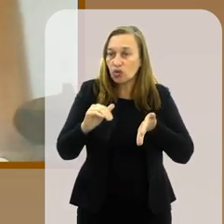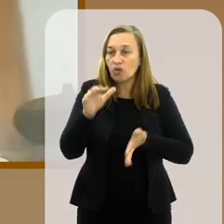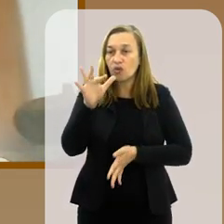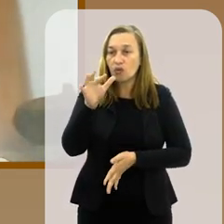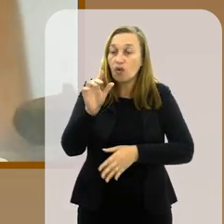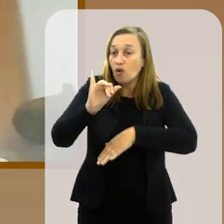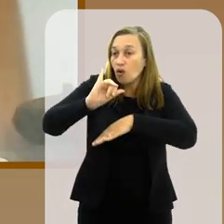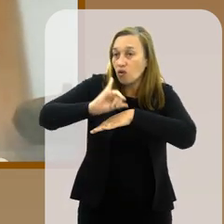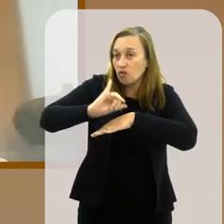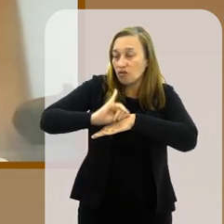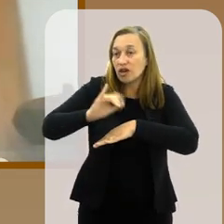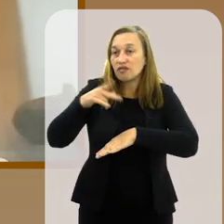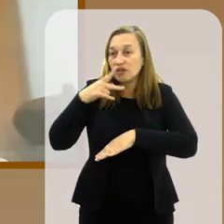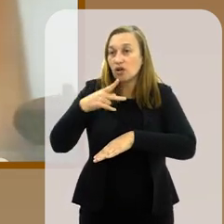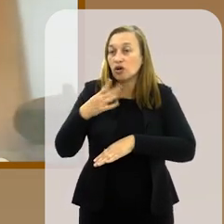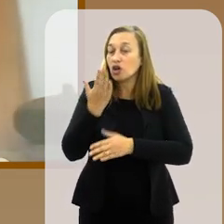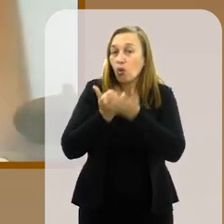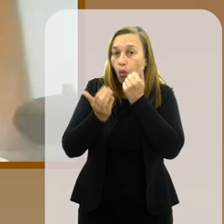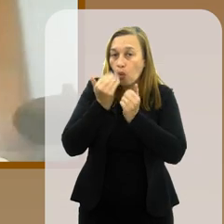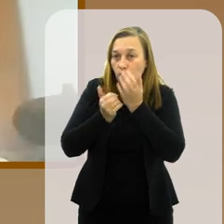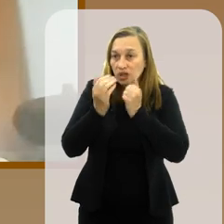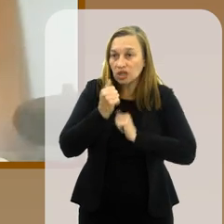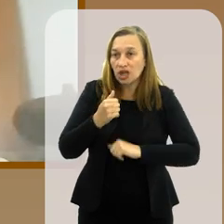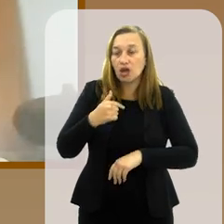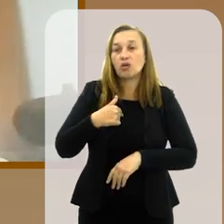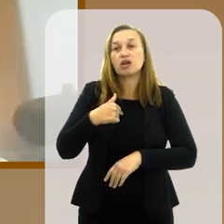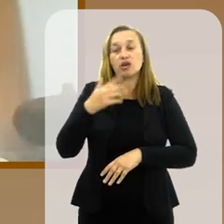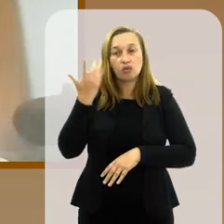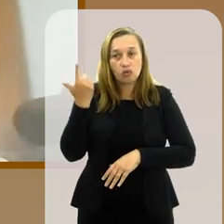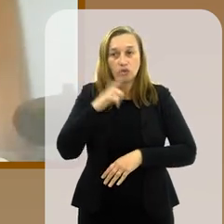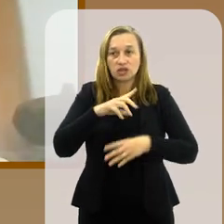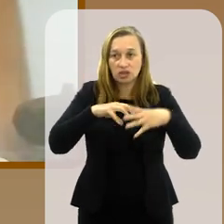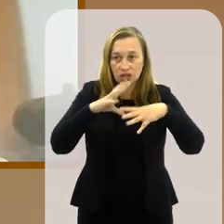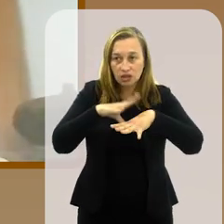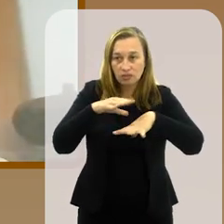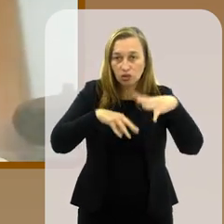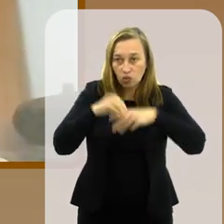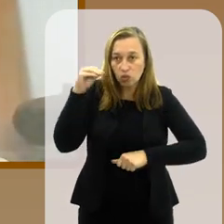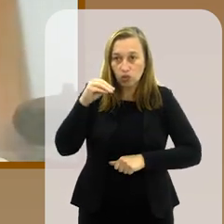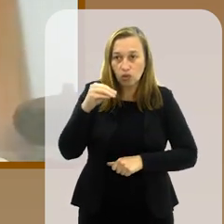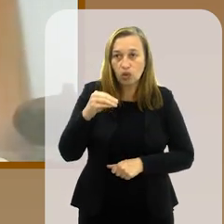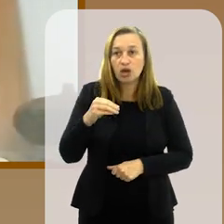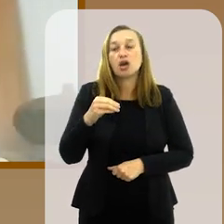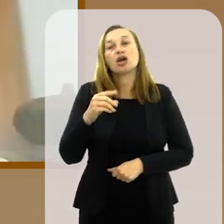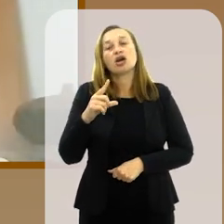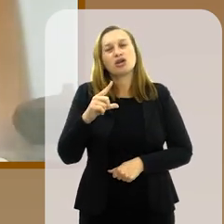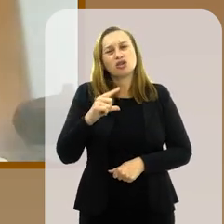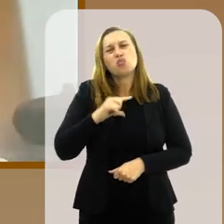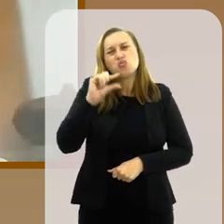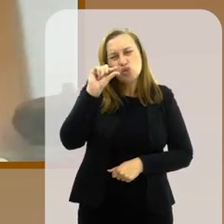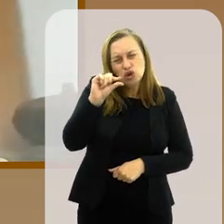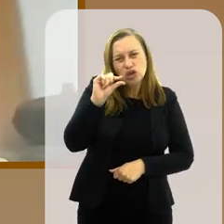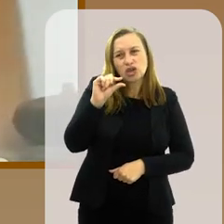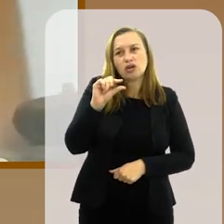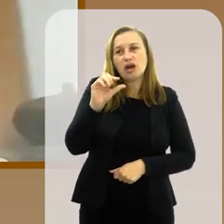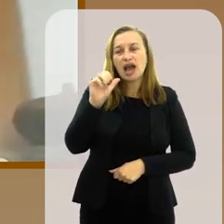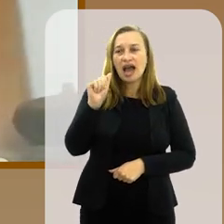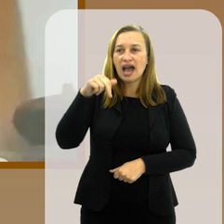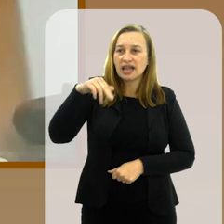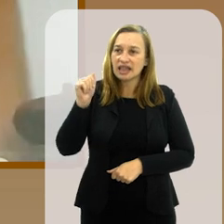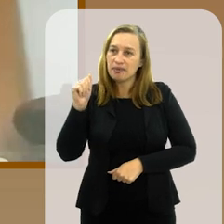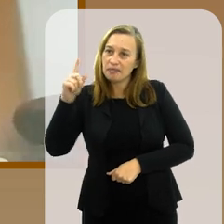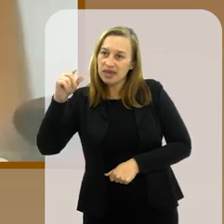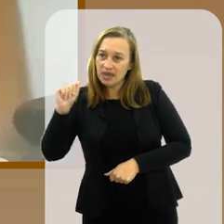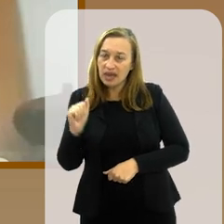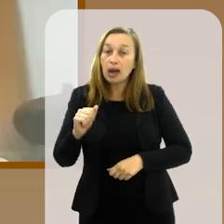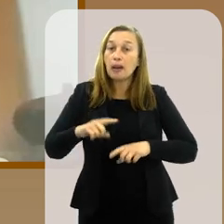e disse que eu ia me curar com alimentação. Eu ainda me canso, acho que ainda tenho um pouco de anemia, mas